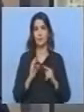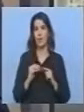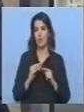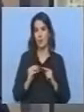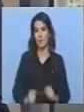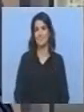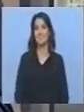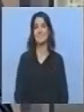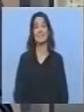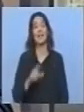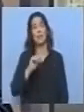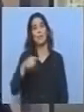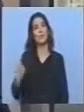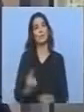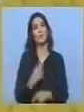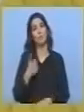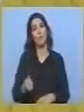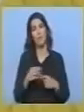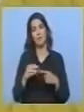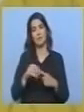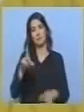Exatamente. E outras coisas boas de Alcobaça.